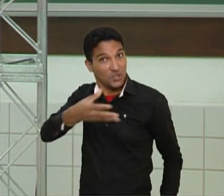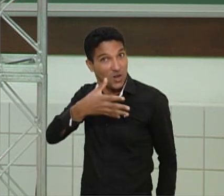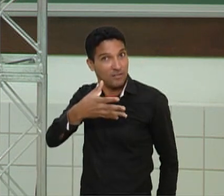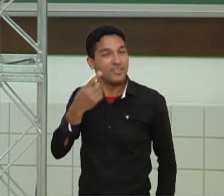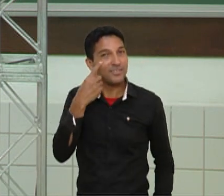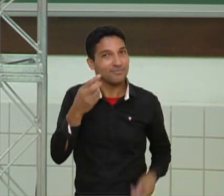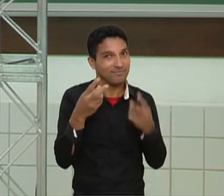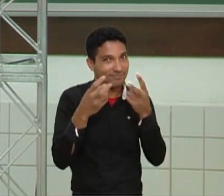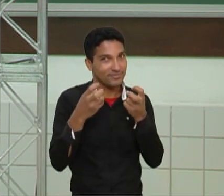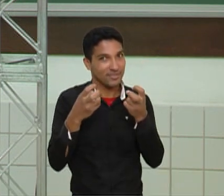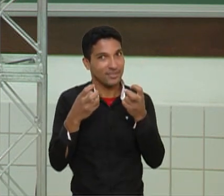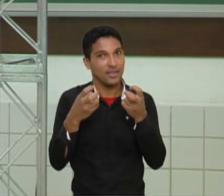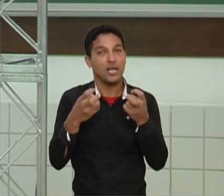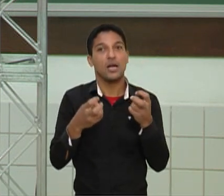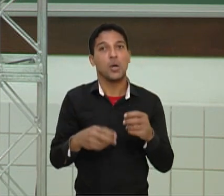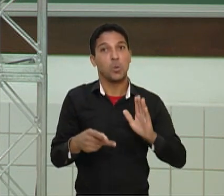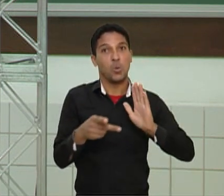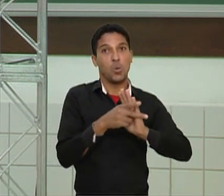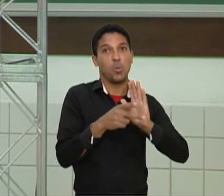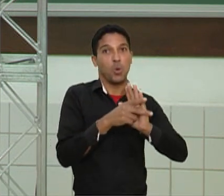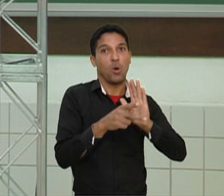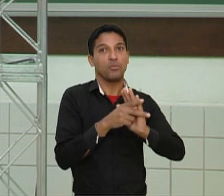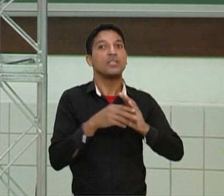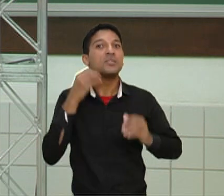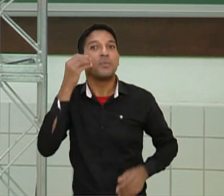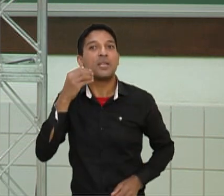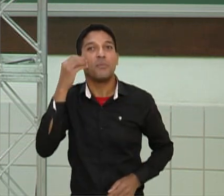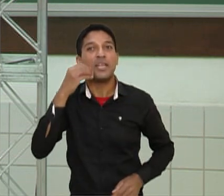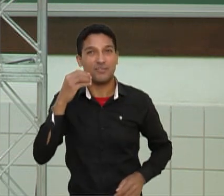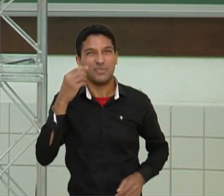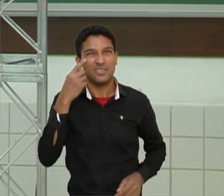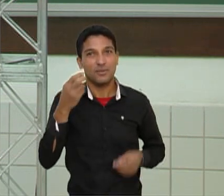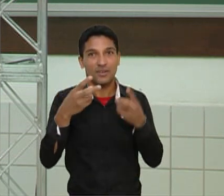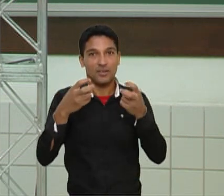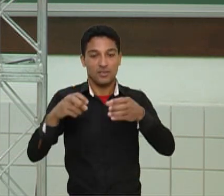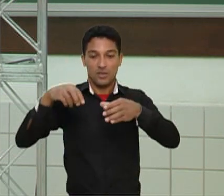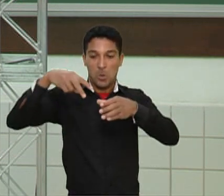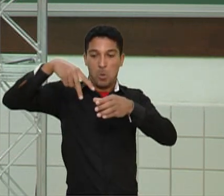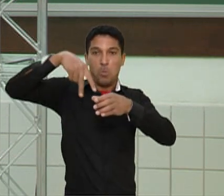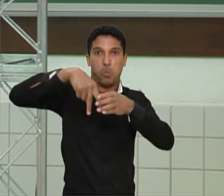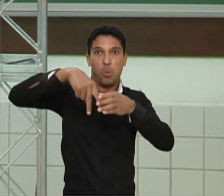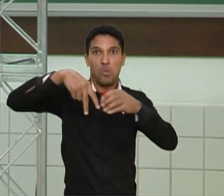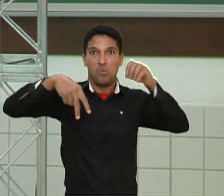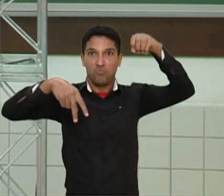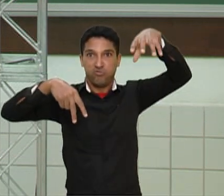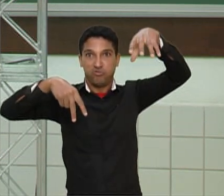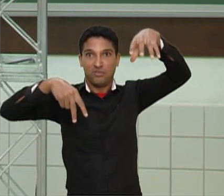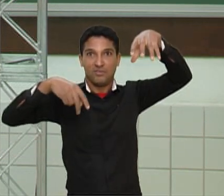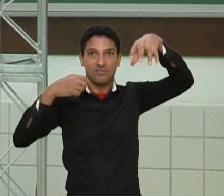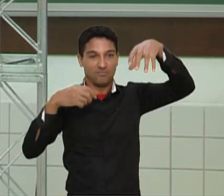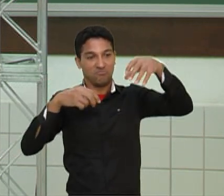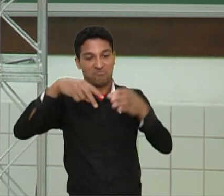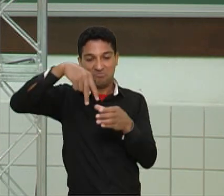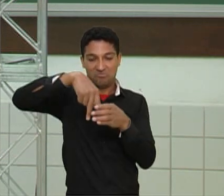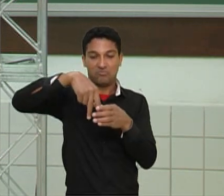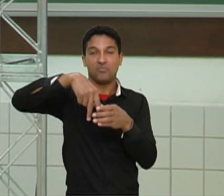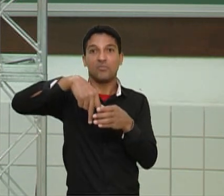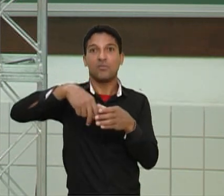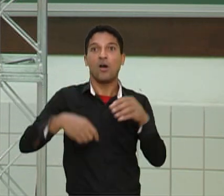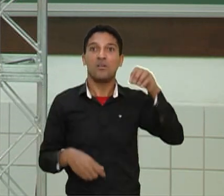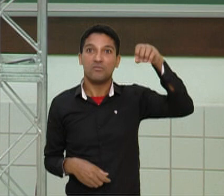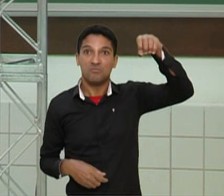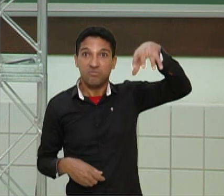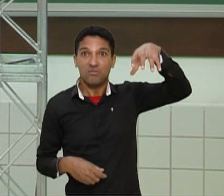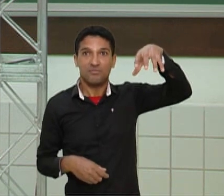do experimento de Arrhenius, né? De fato, para poder contextualizar, poder exemplificar de fato o que acontece